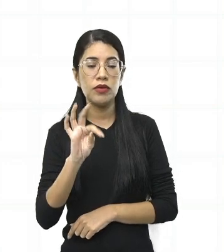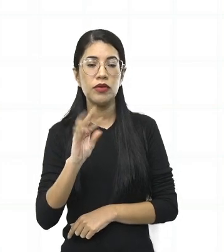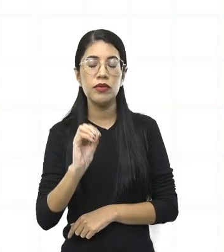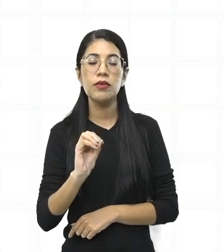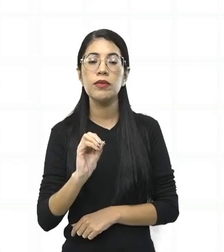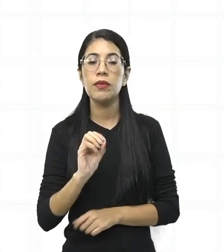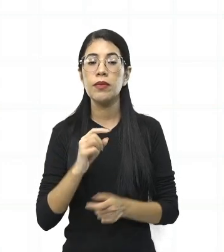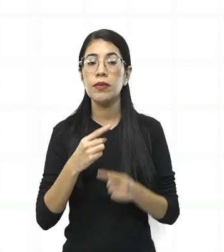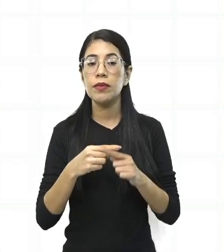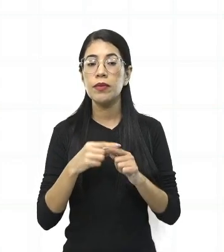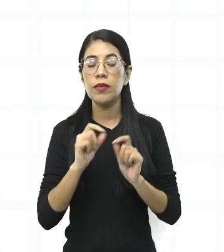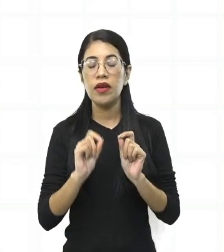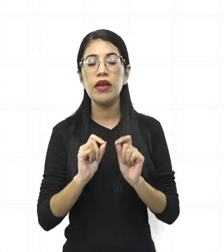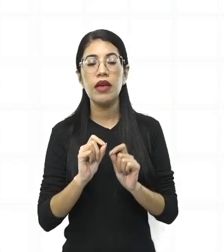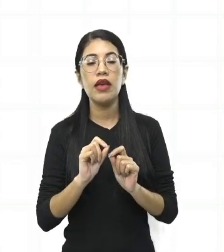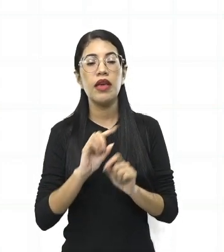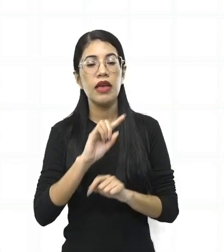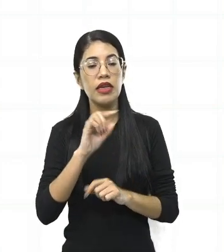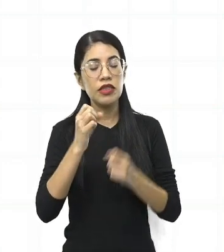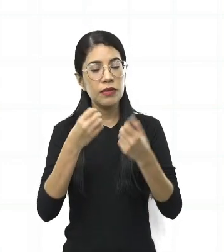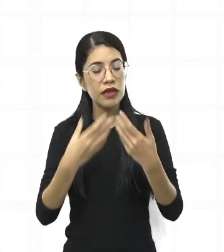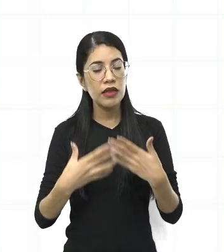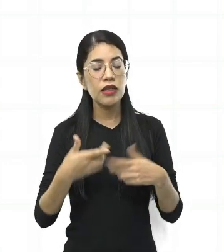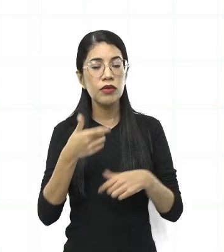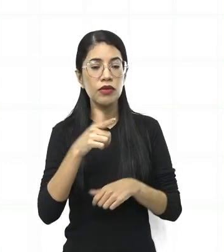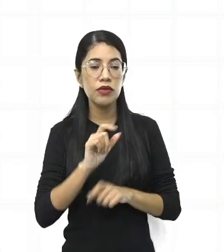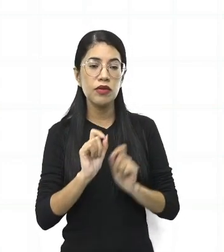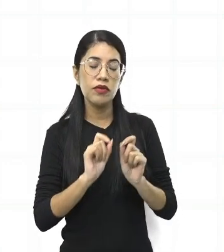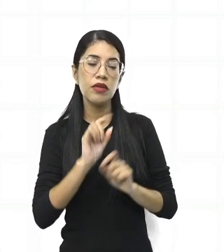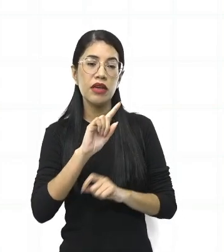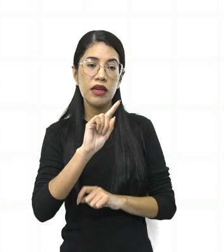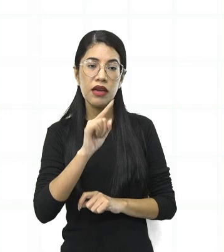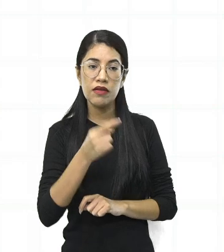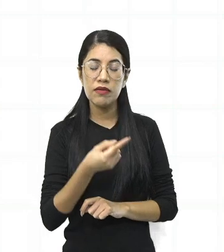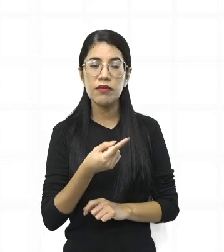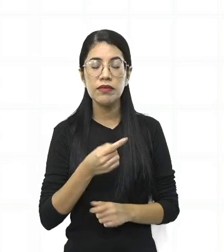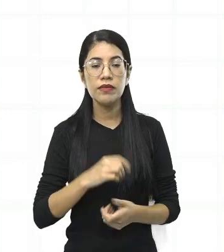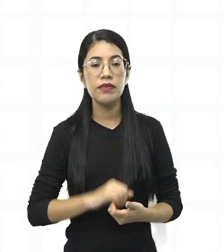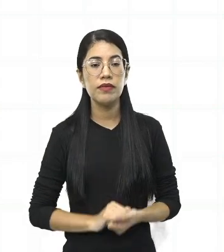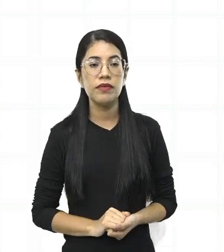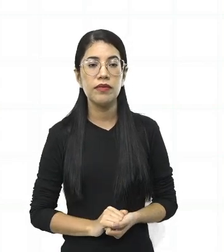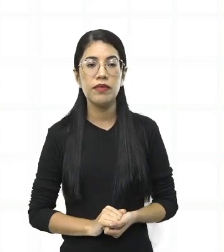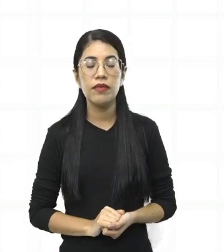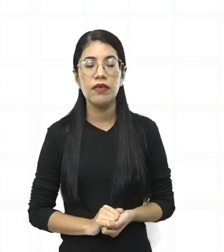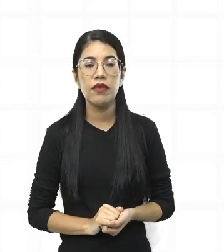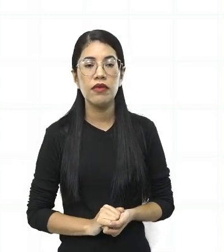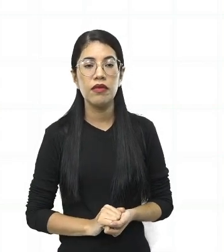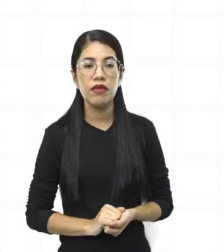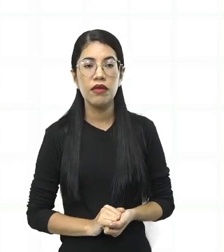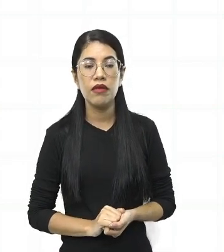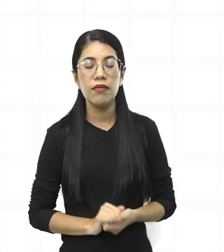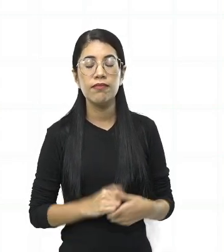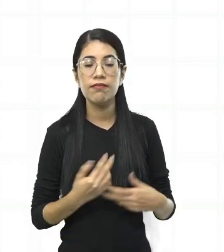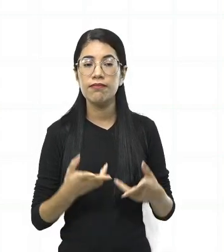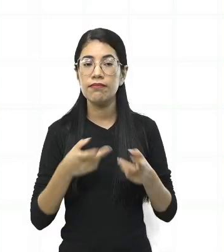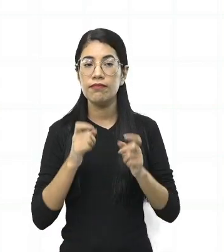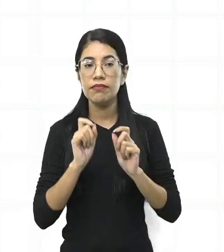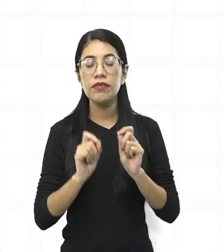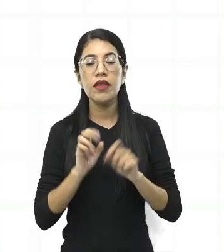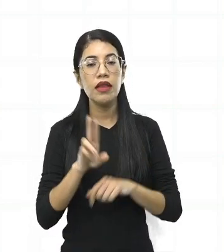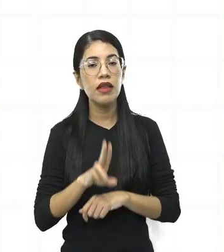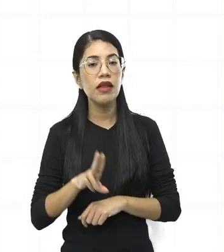vez que o que está explicando o termo anterior. Então, vejam aqui que